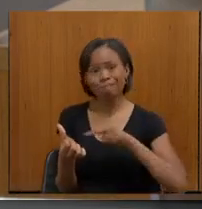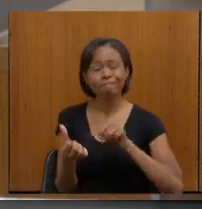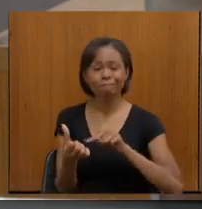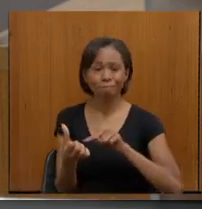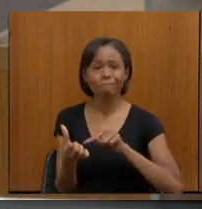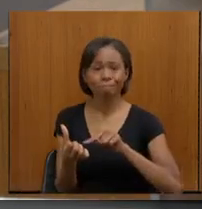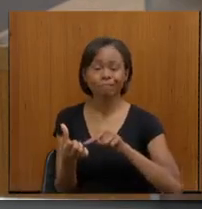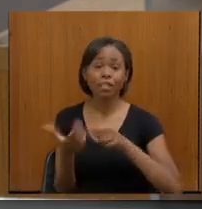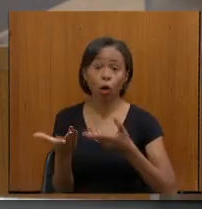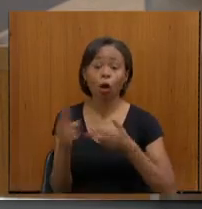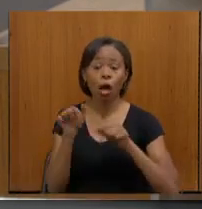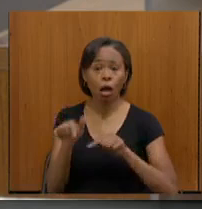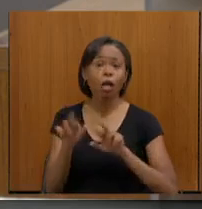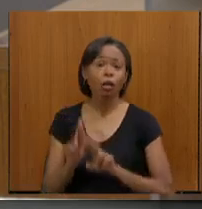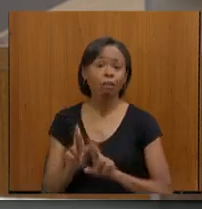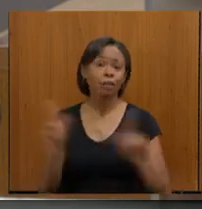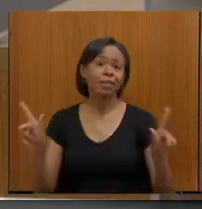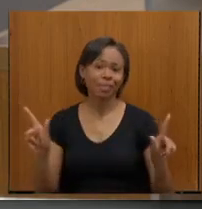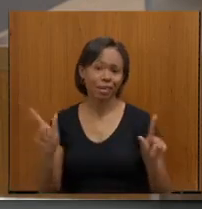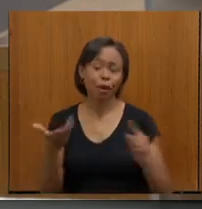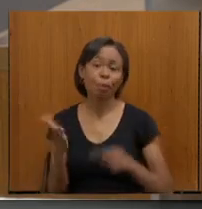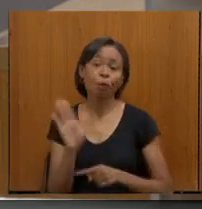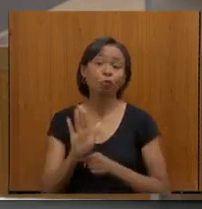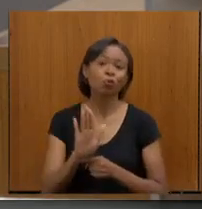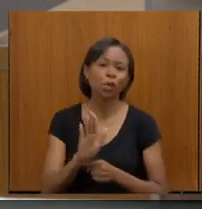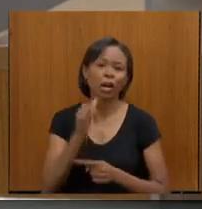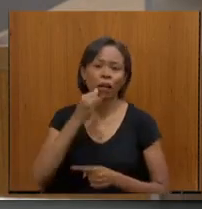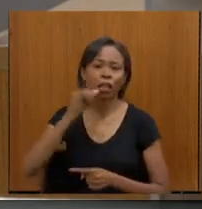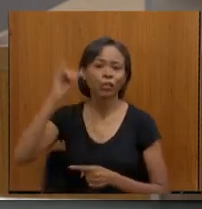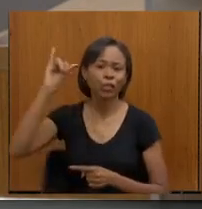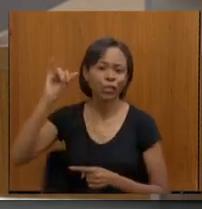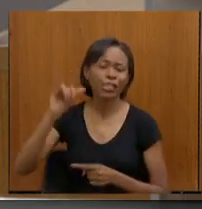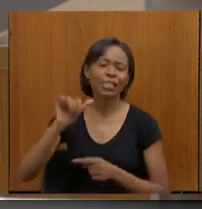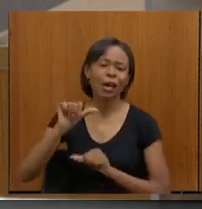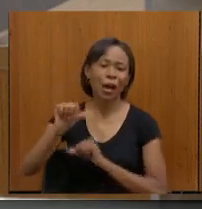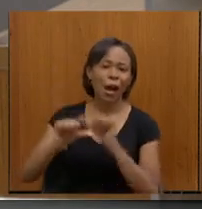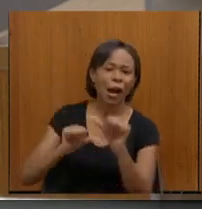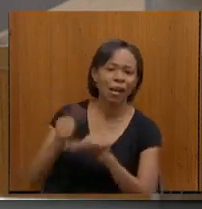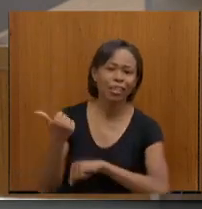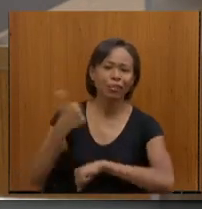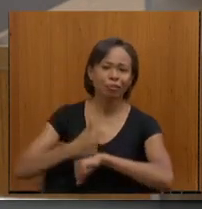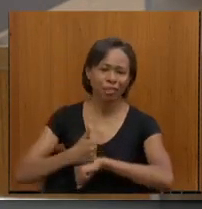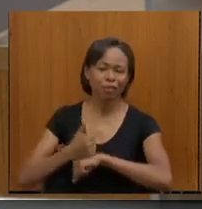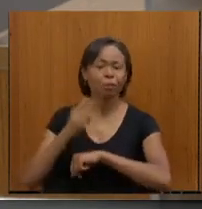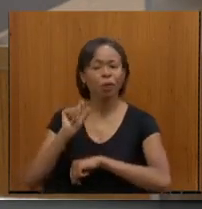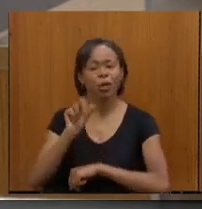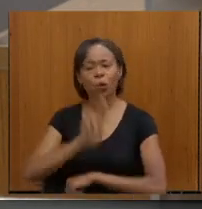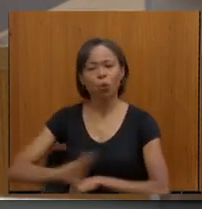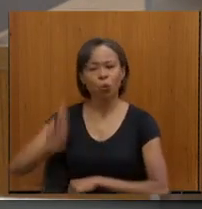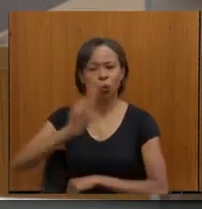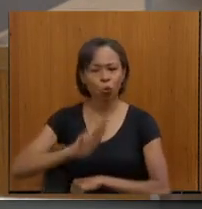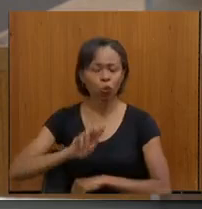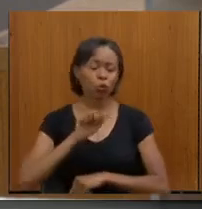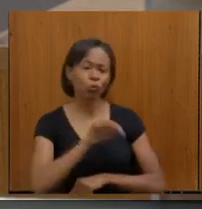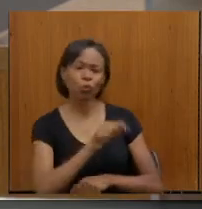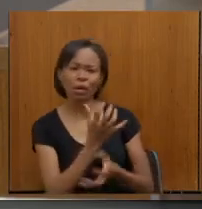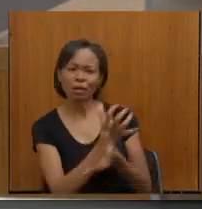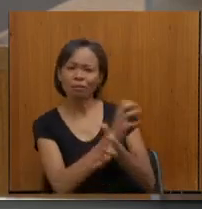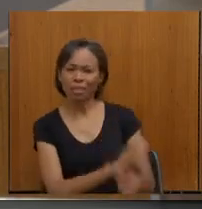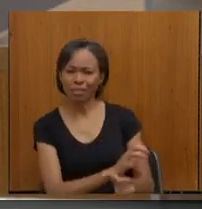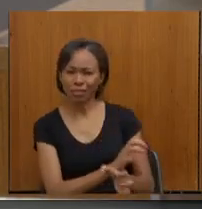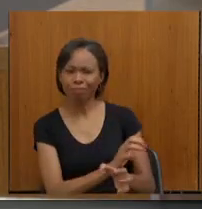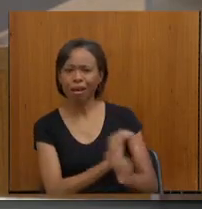a colocar um diferencial a favor das energias renováveis em detrimento ao uso dos combustíveis fósseis